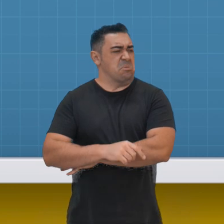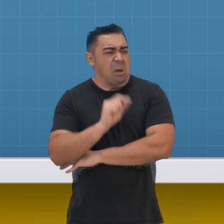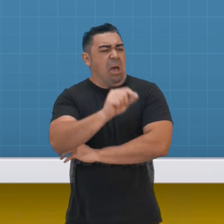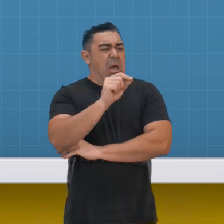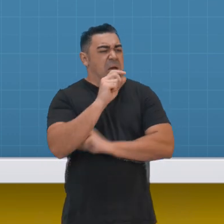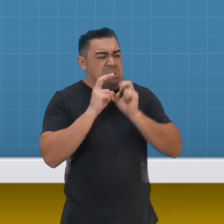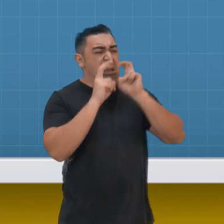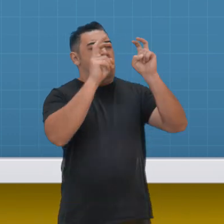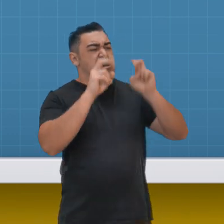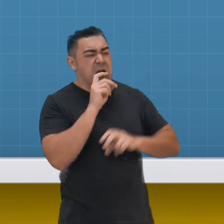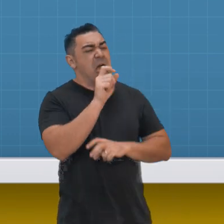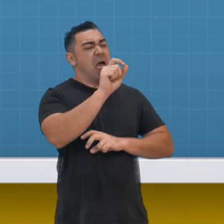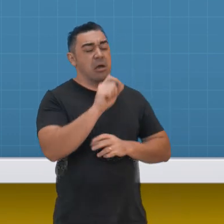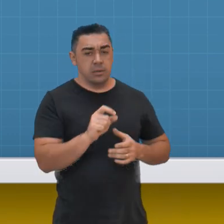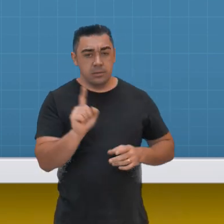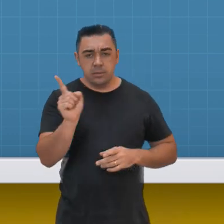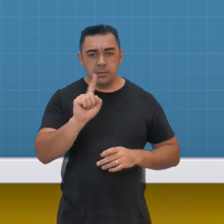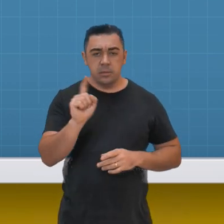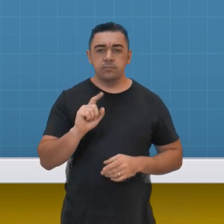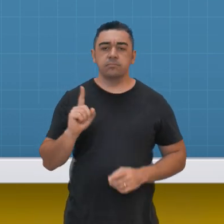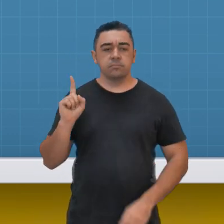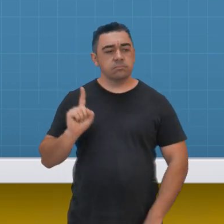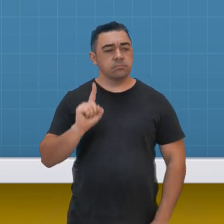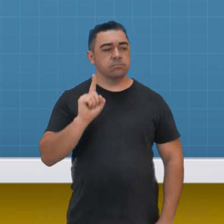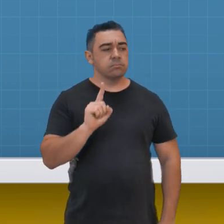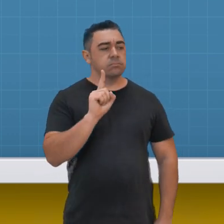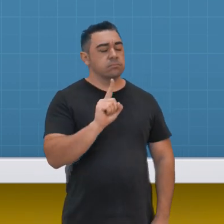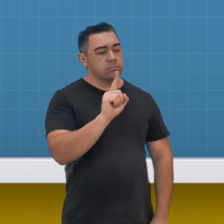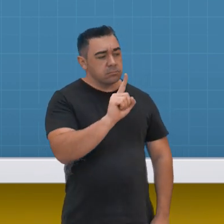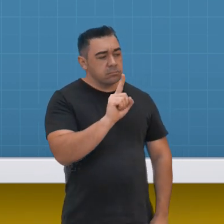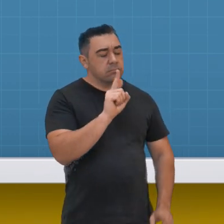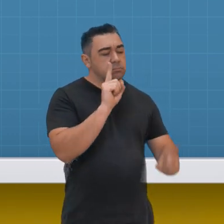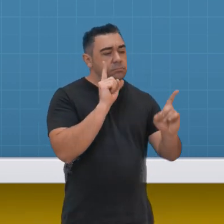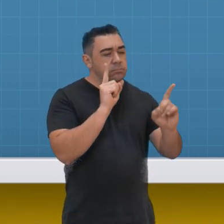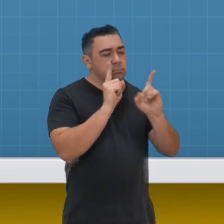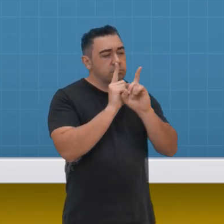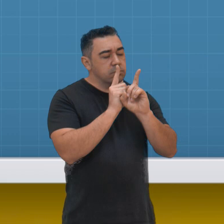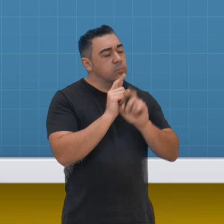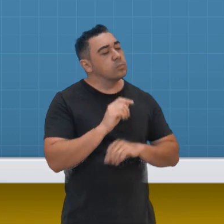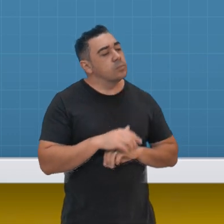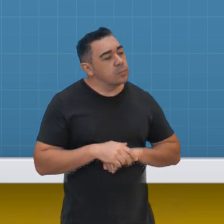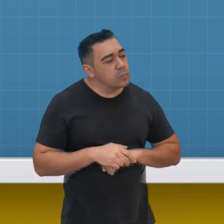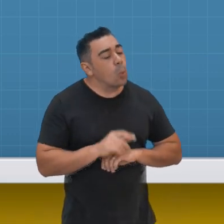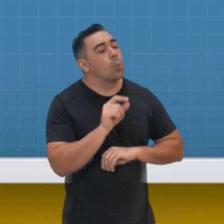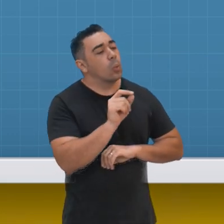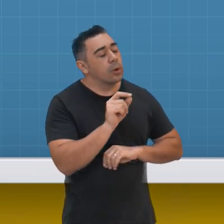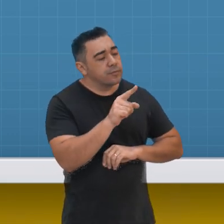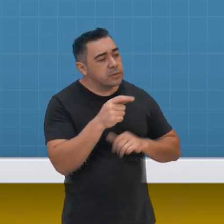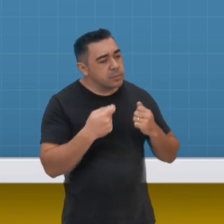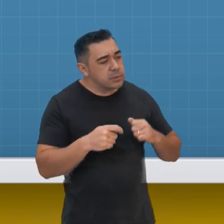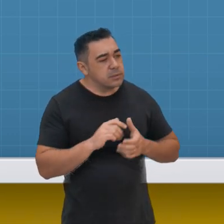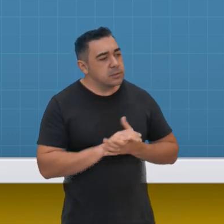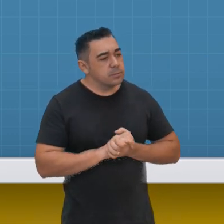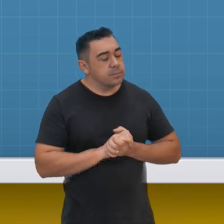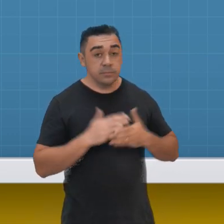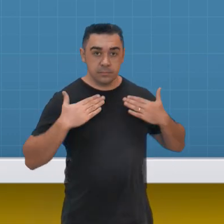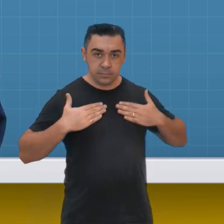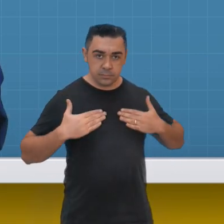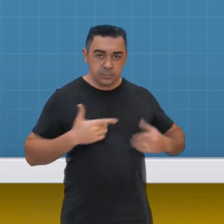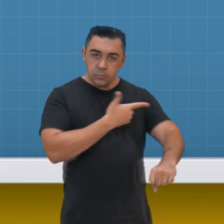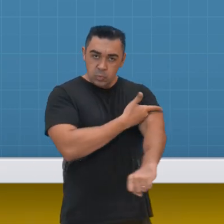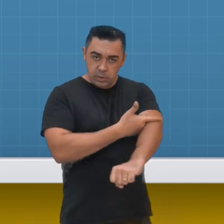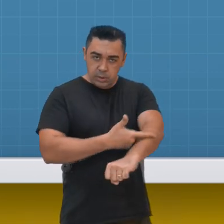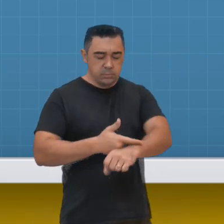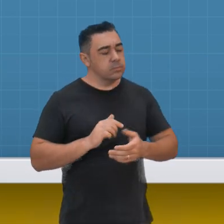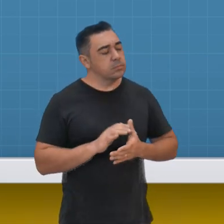o quê? Você vai lá. Vai até a pessoa e diz o que é que você precisa? O que é